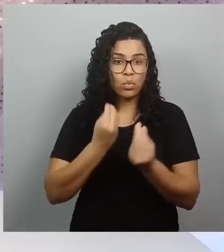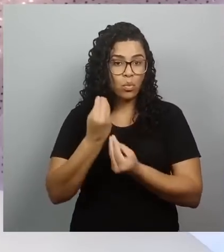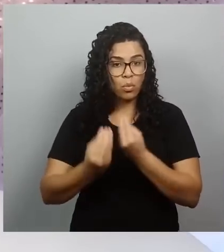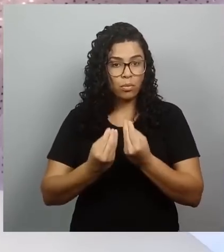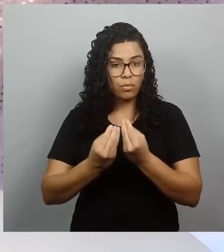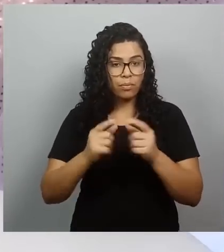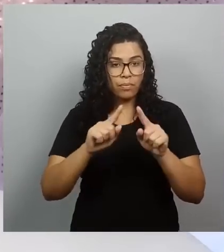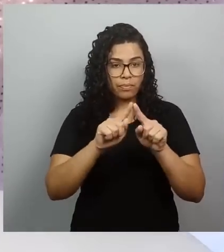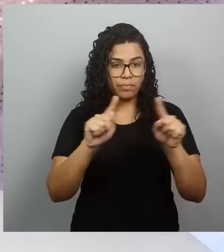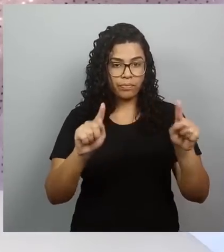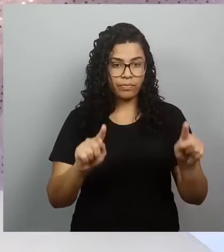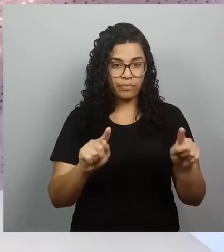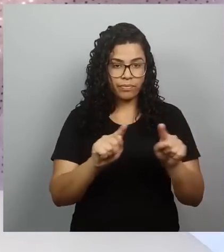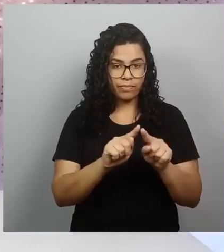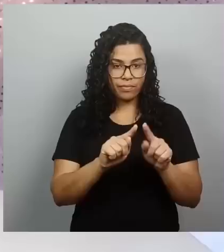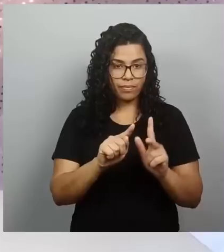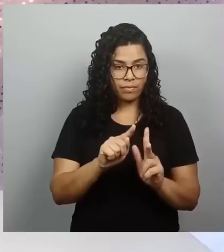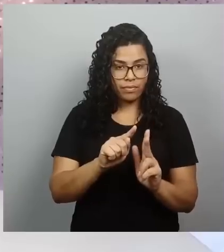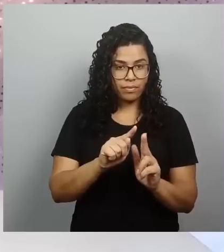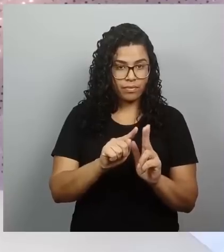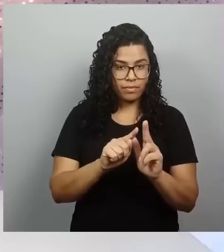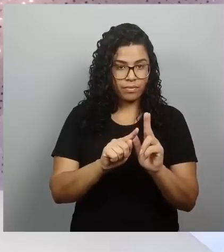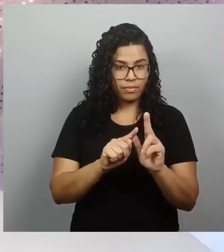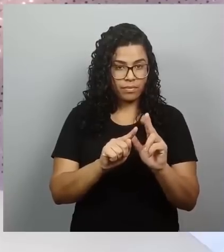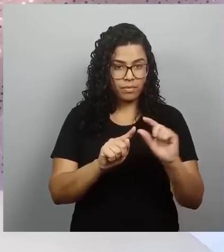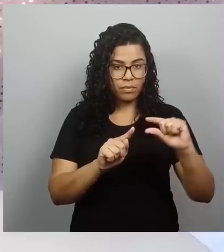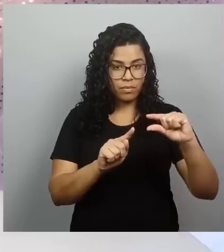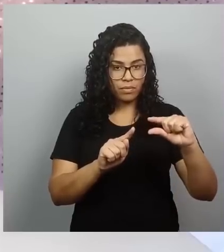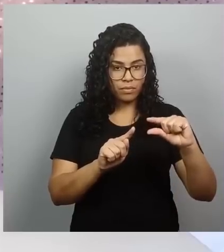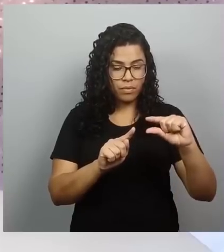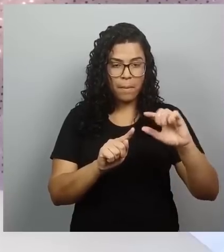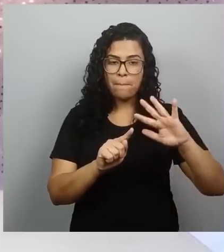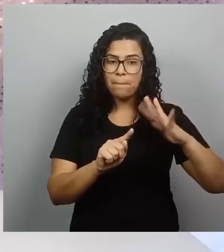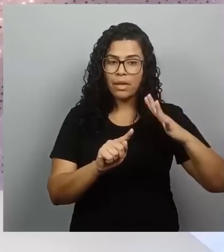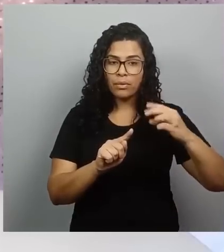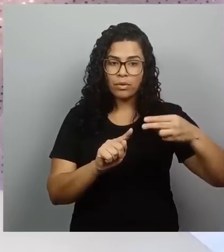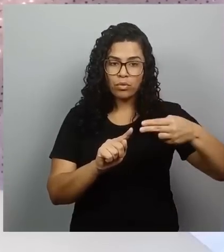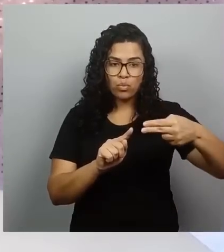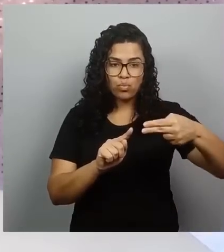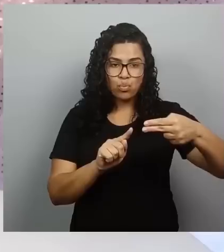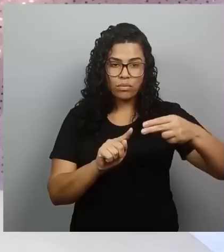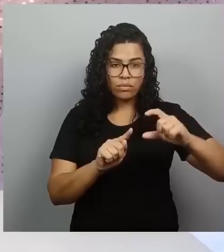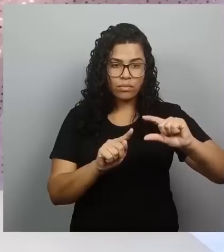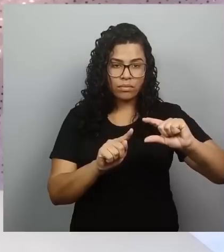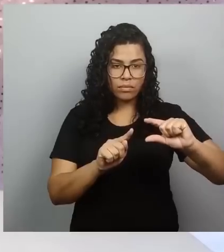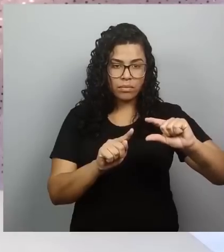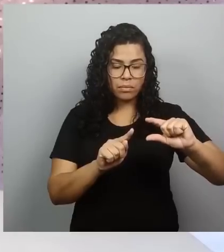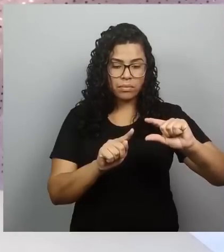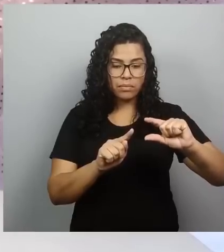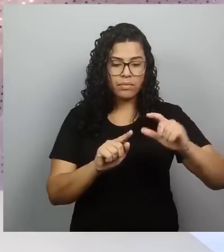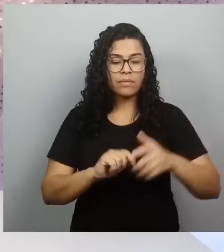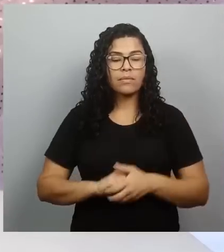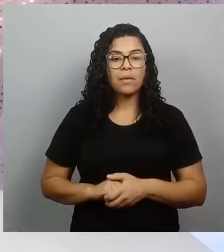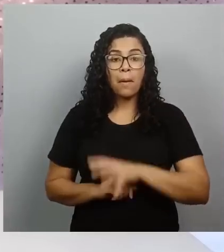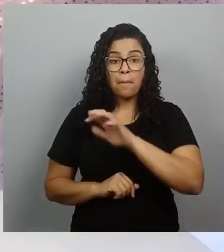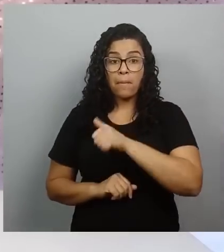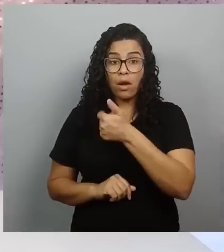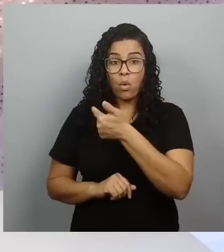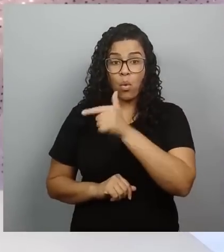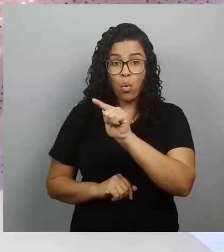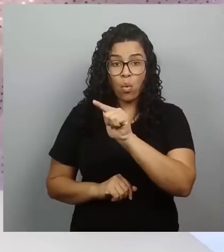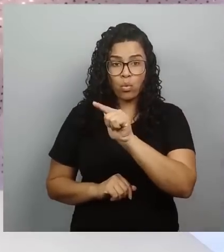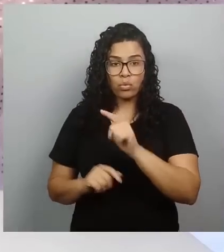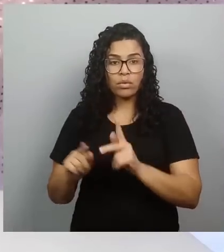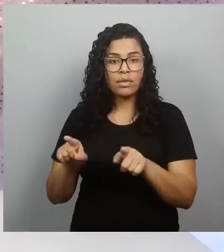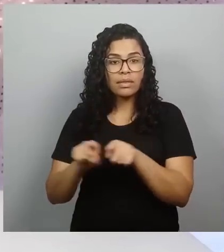fazendo. Tá vendo? Onde ele vai ficar assim. E vamos pegar um outro papelão, um